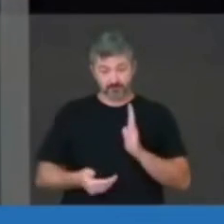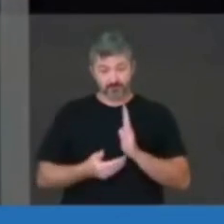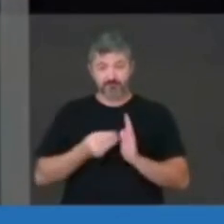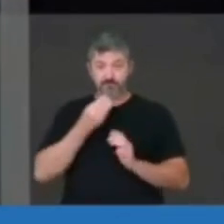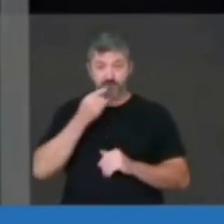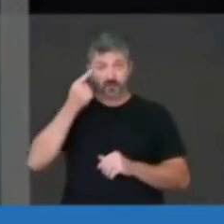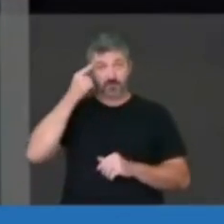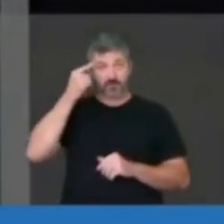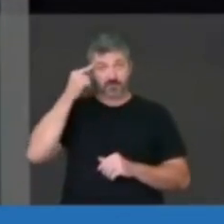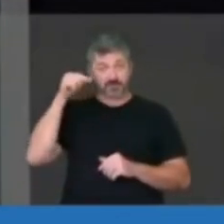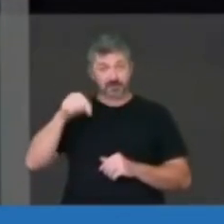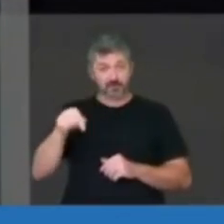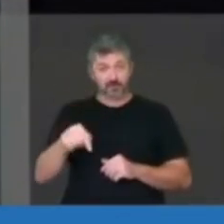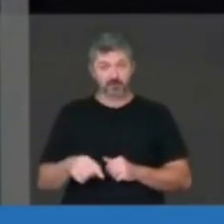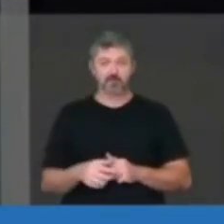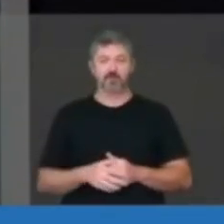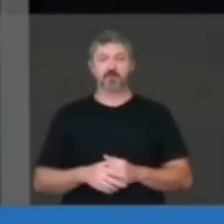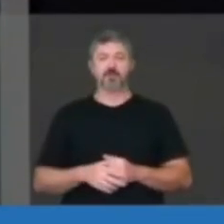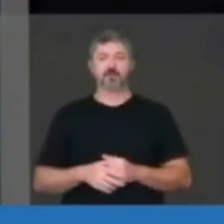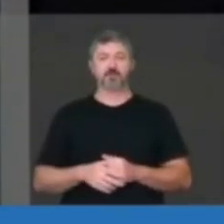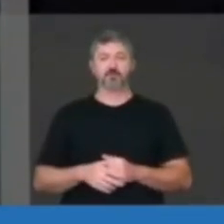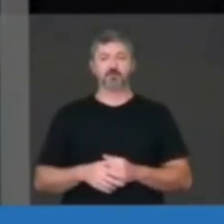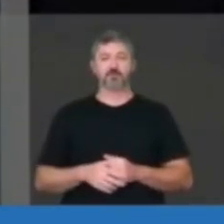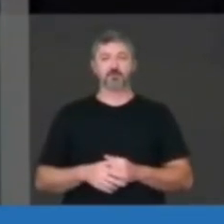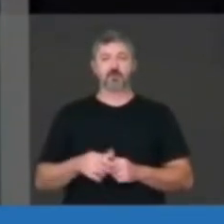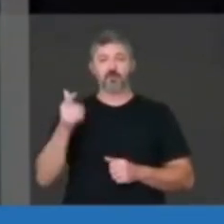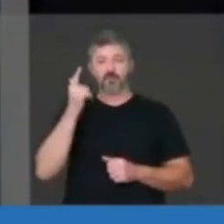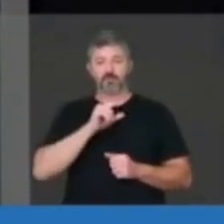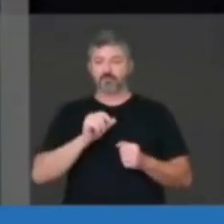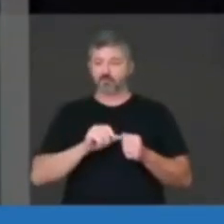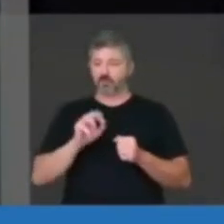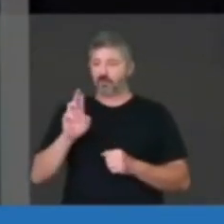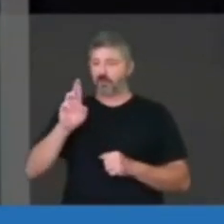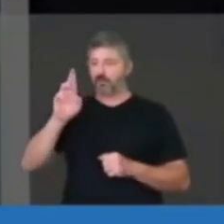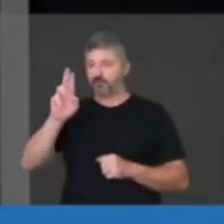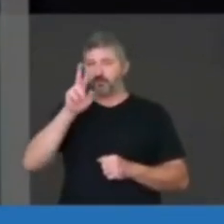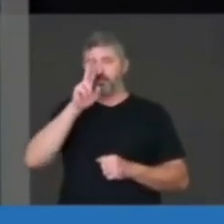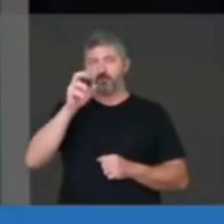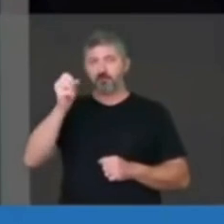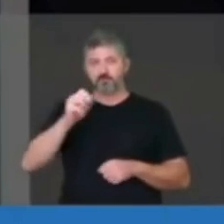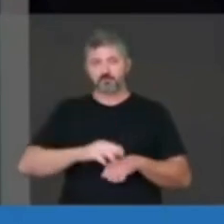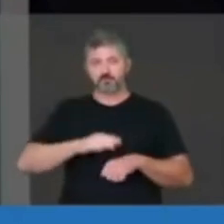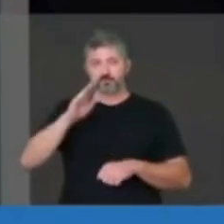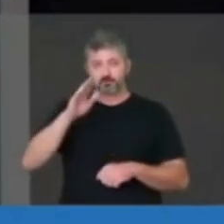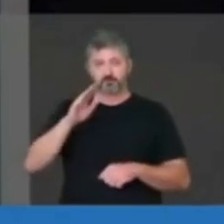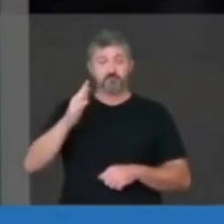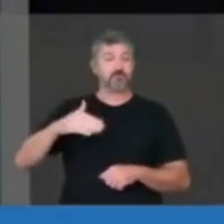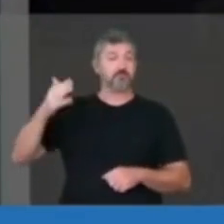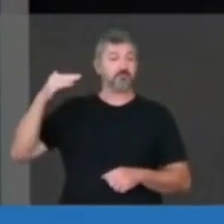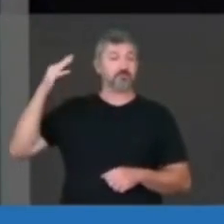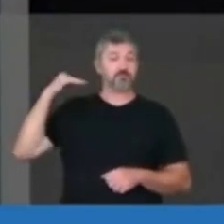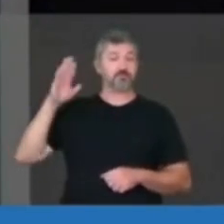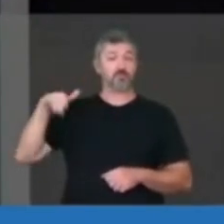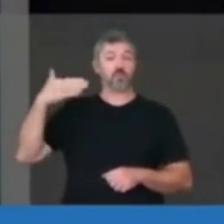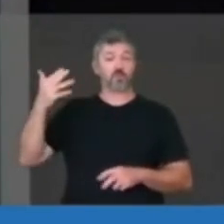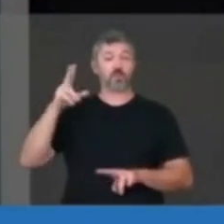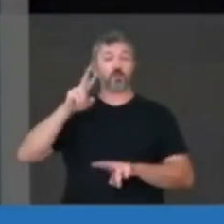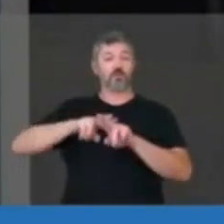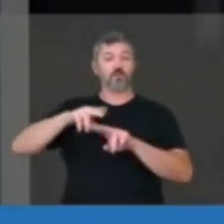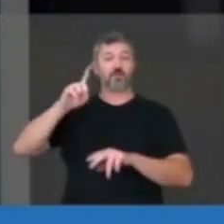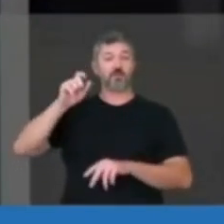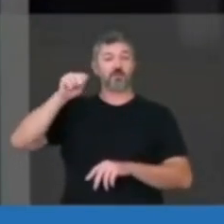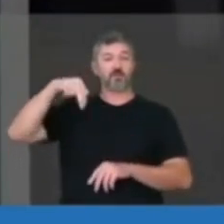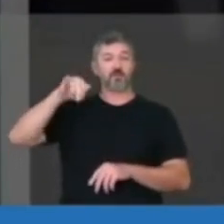nesse sentido de fazer com que tenha seu protagonismo, fortalecer o parlamento, quando houve a prisão de Daniel